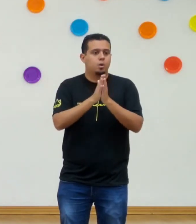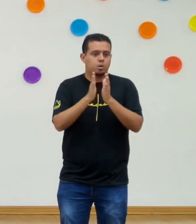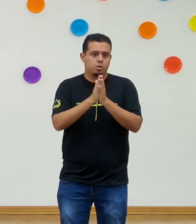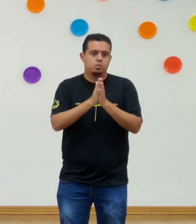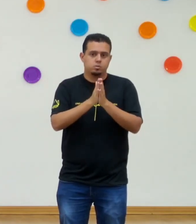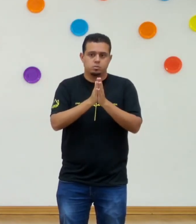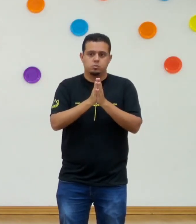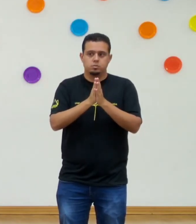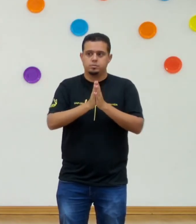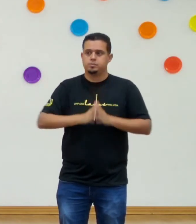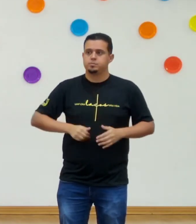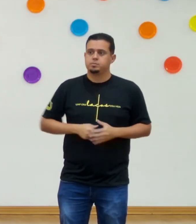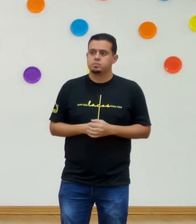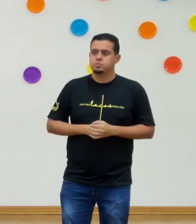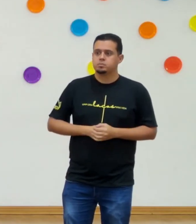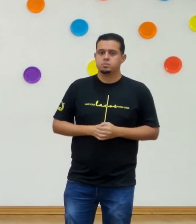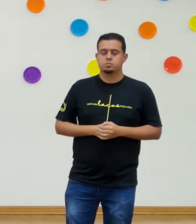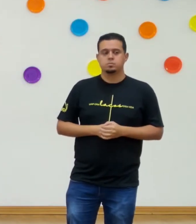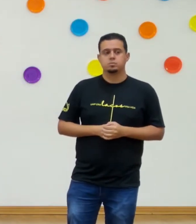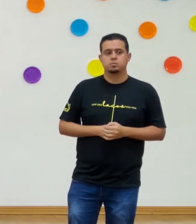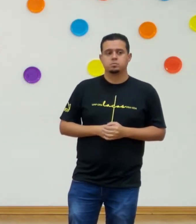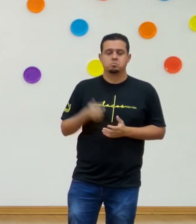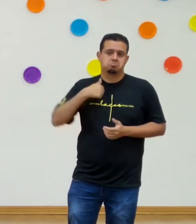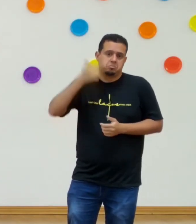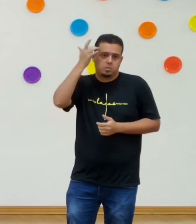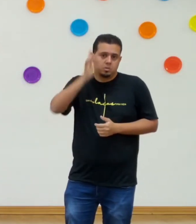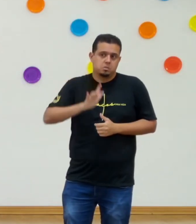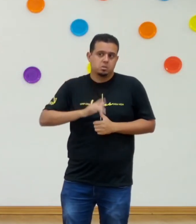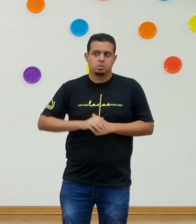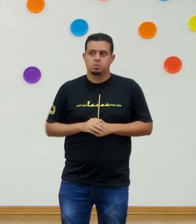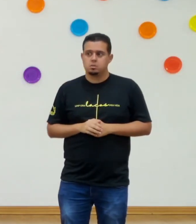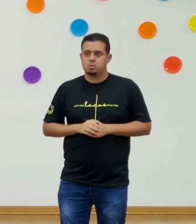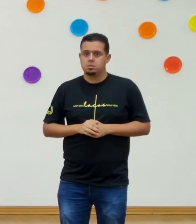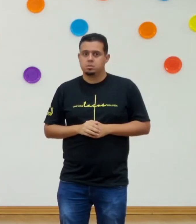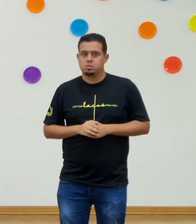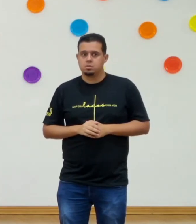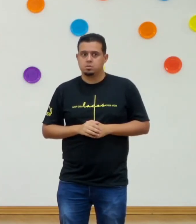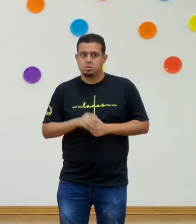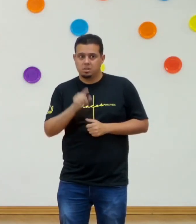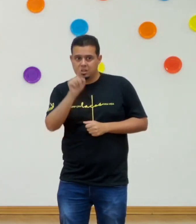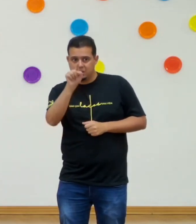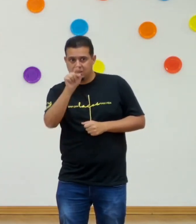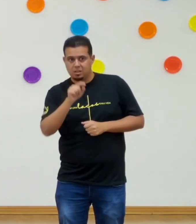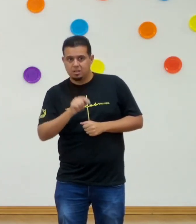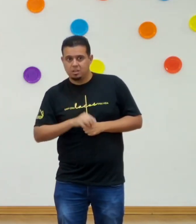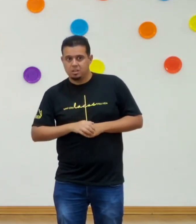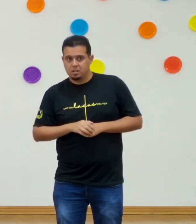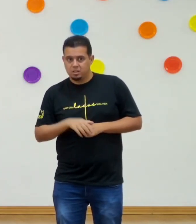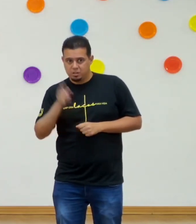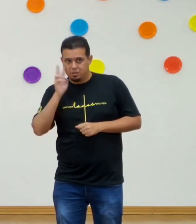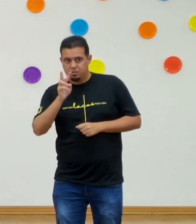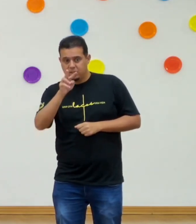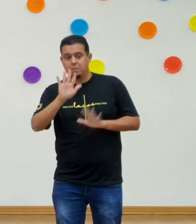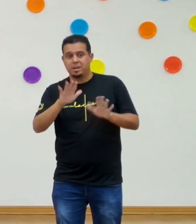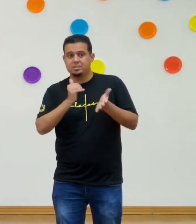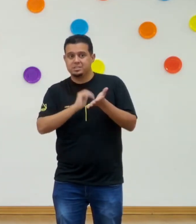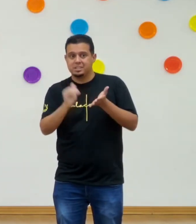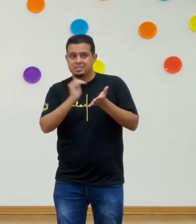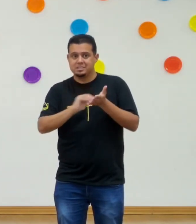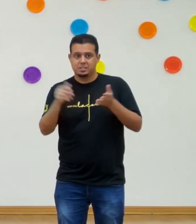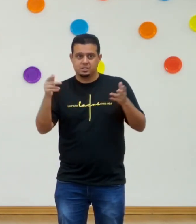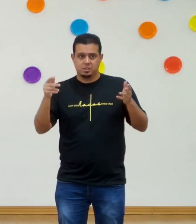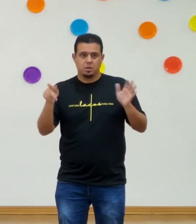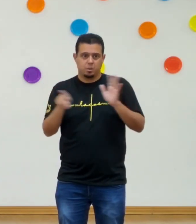dele. E não sei se consegue ouvir, que está ainda ali fora, mas já consigo vê-lo. O nosso secretário